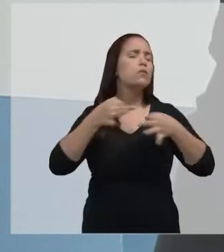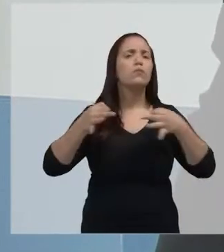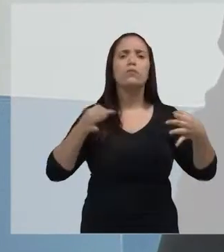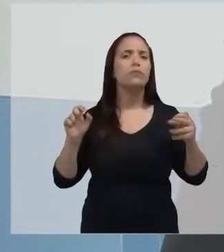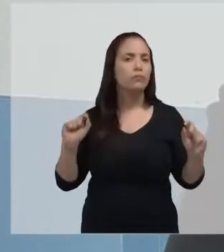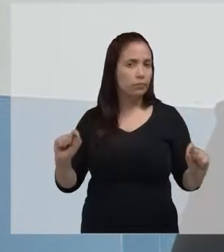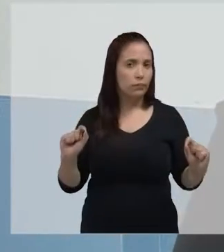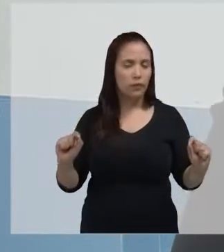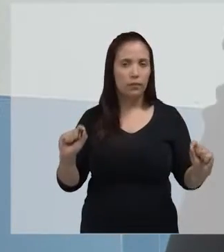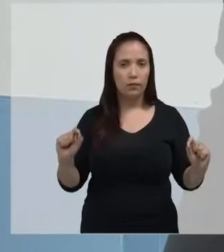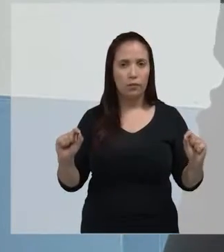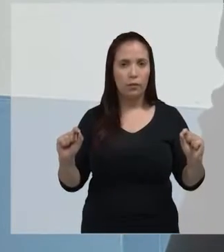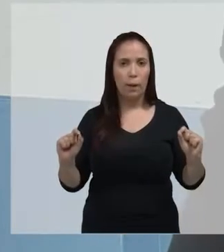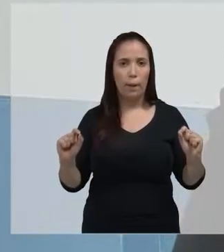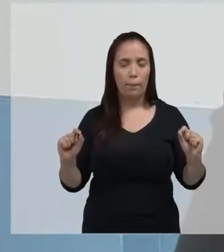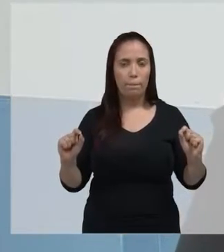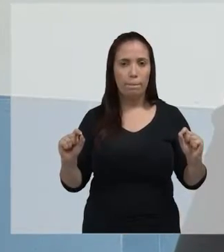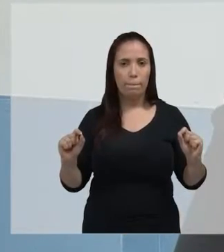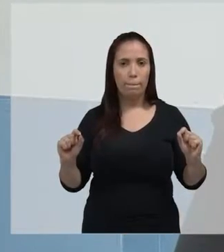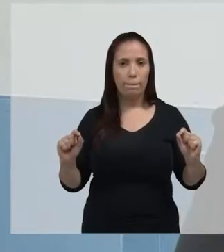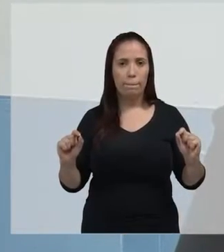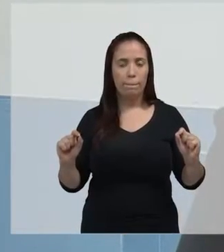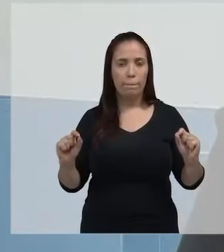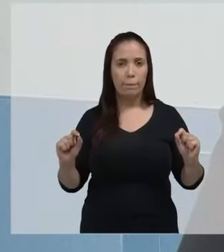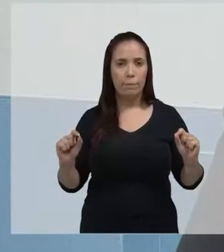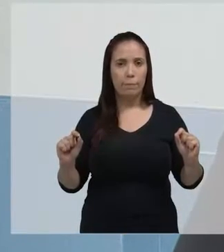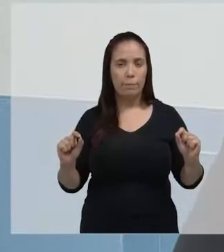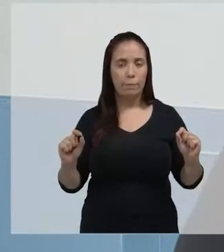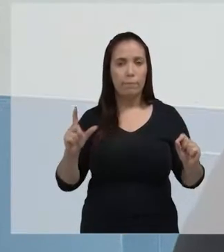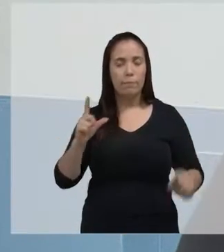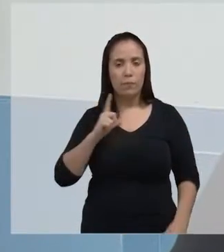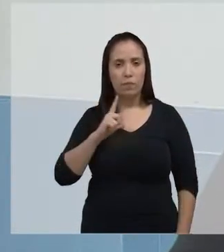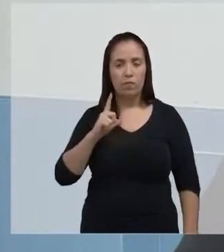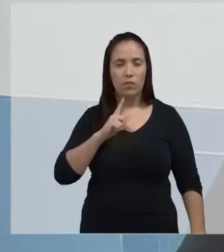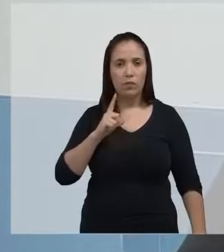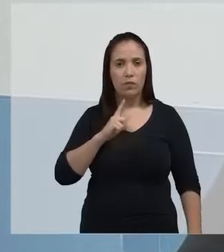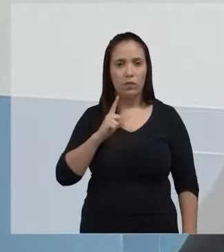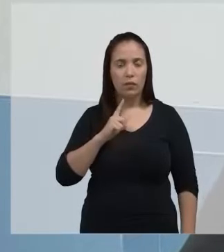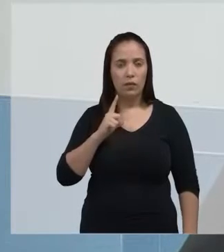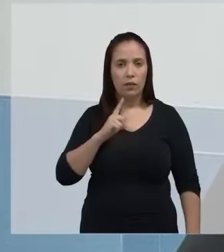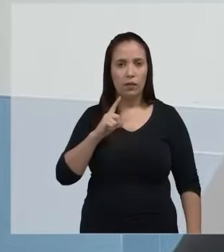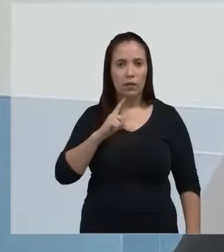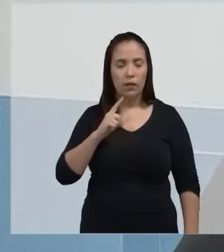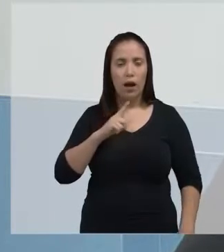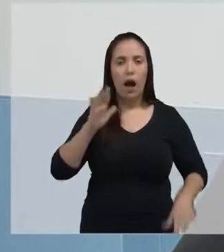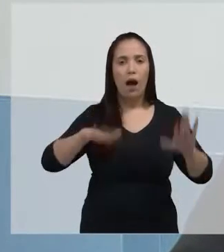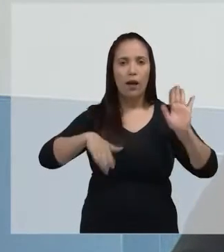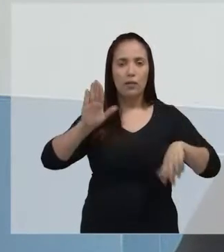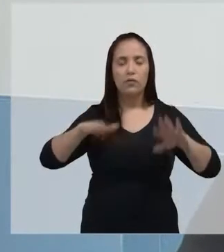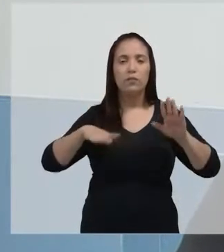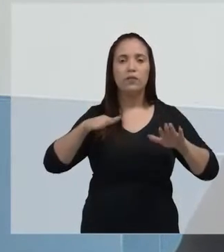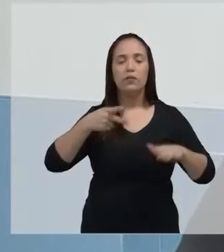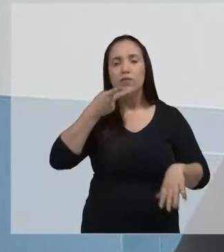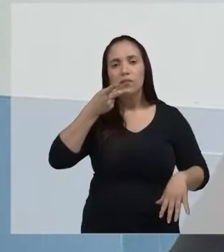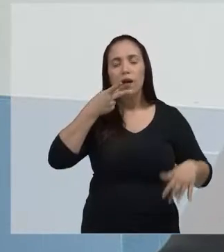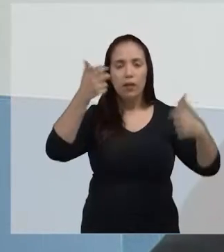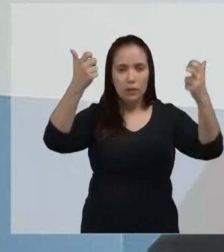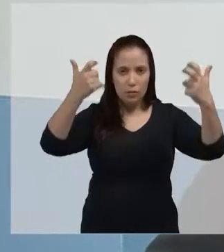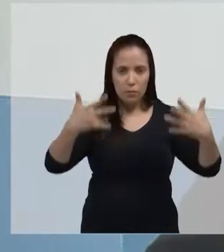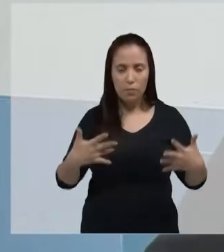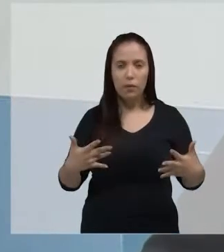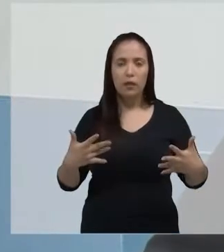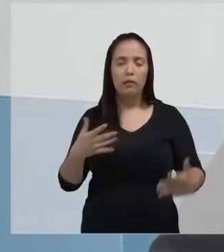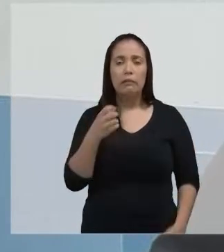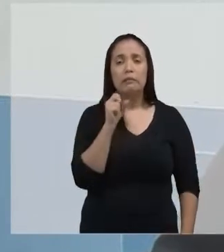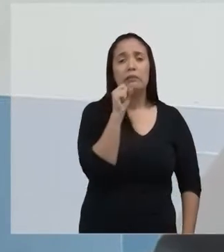hoje, eu não sei nem que... A gente, como a gente faz a avaliação com muita sinceridade aqui,